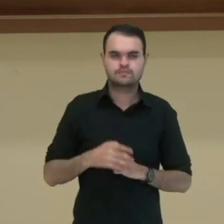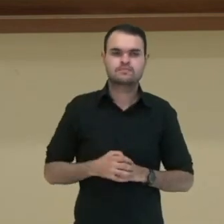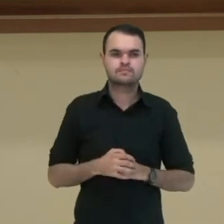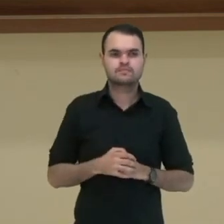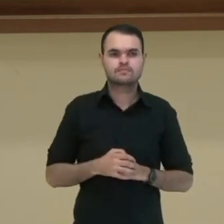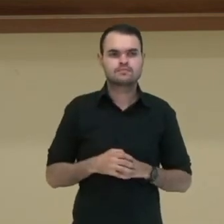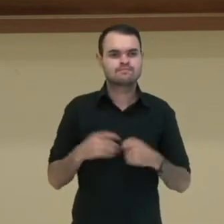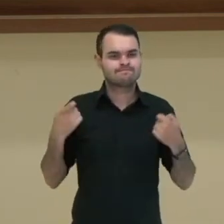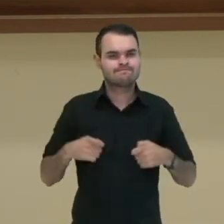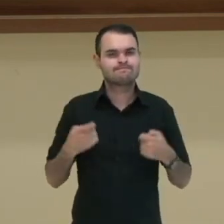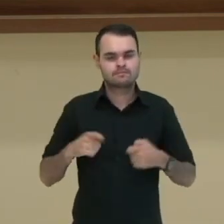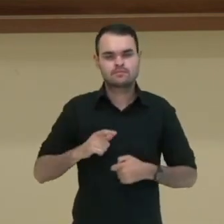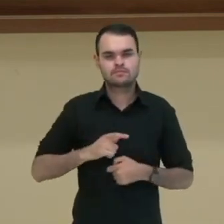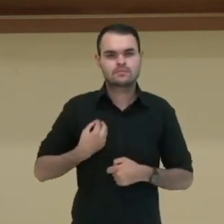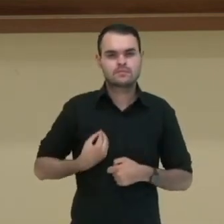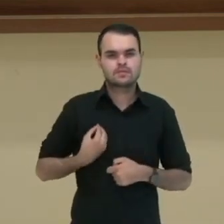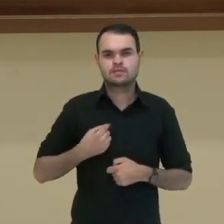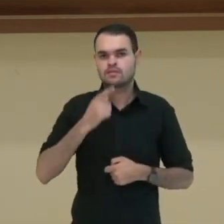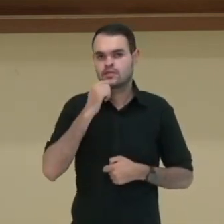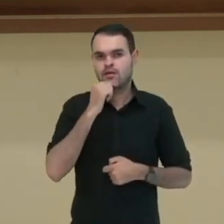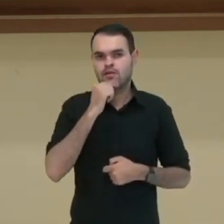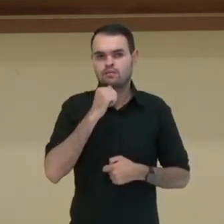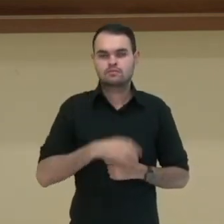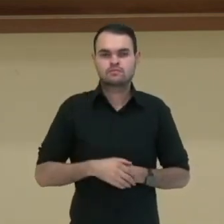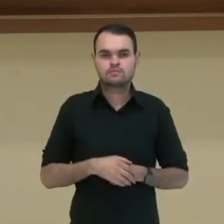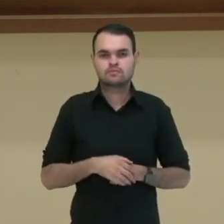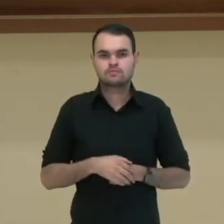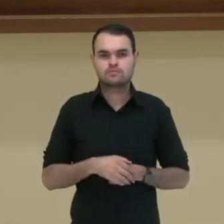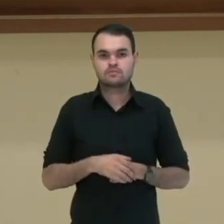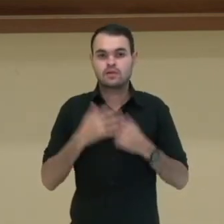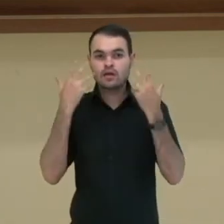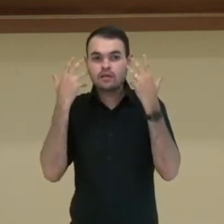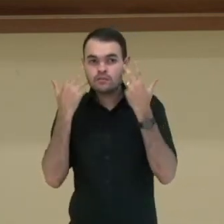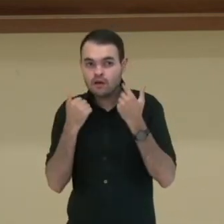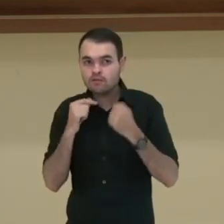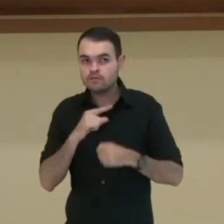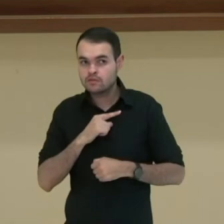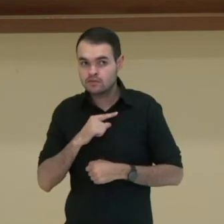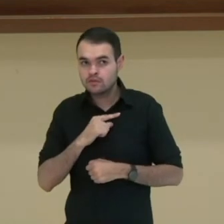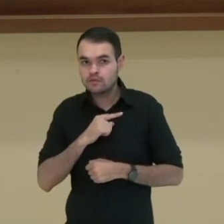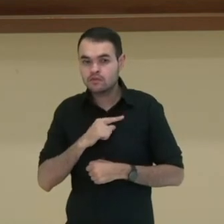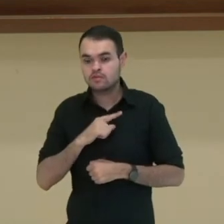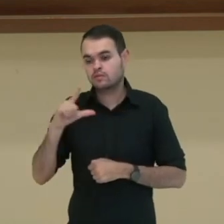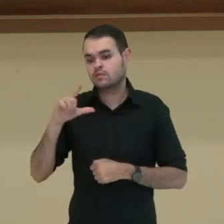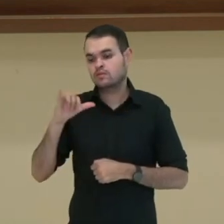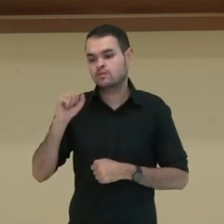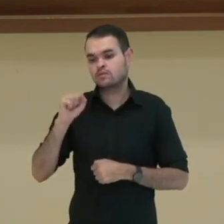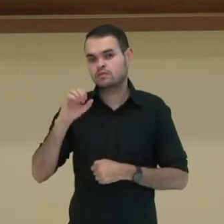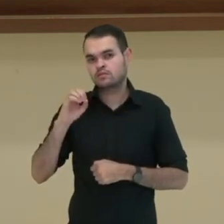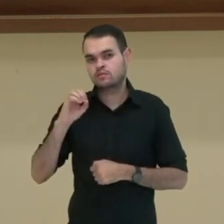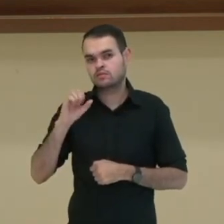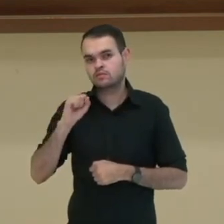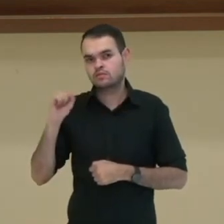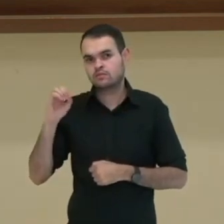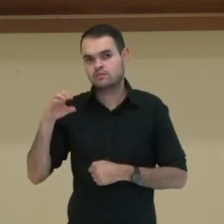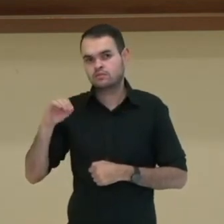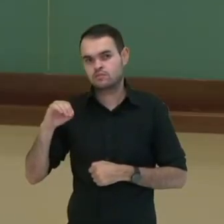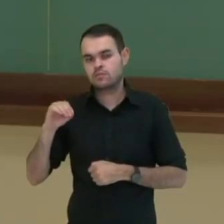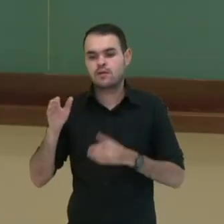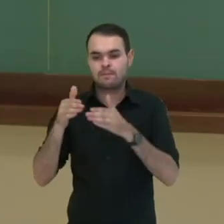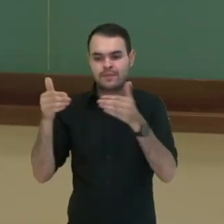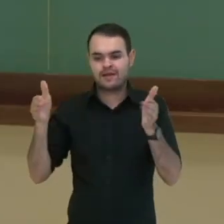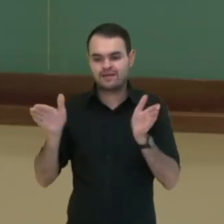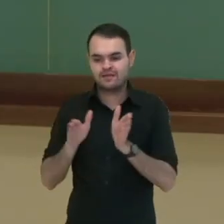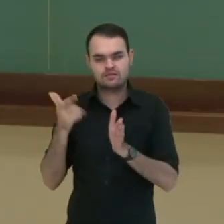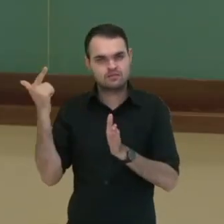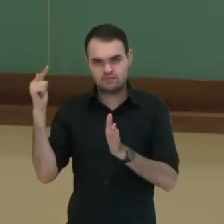É necessária ali a presença de água. Na célula animal destaca-se a presença do lisossomo e a ausência do quê? Parede